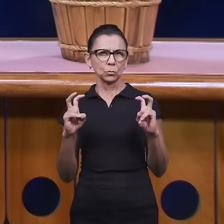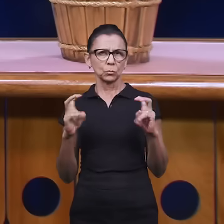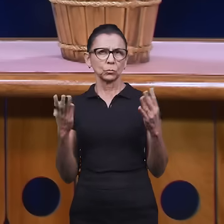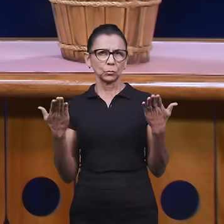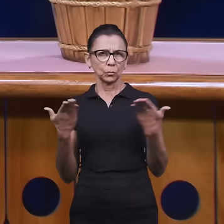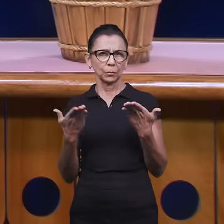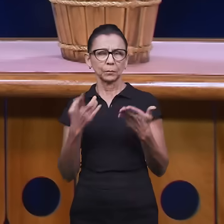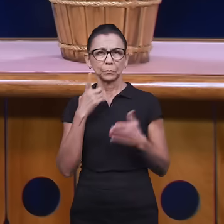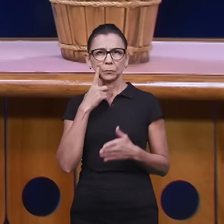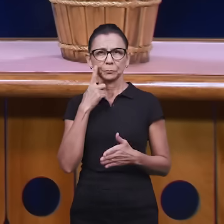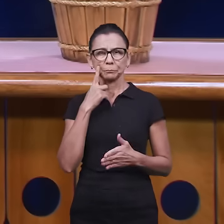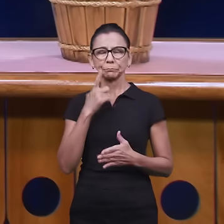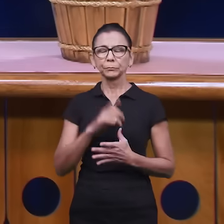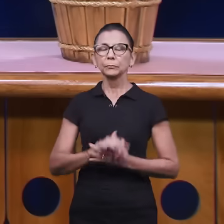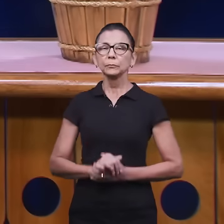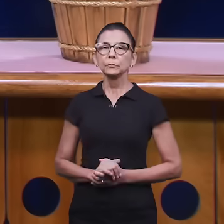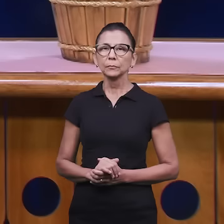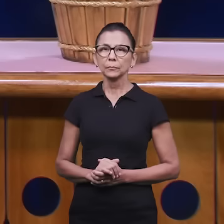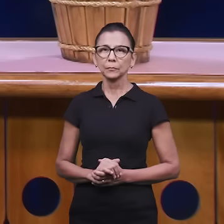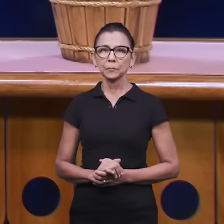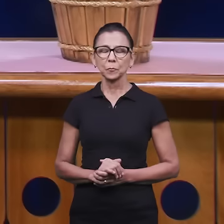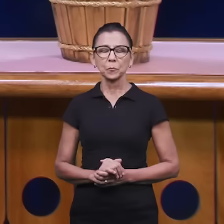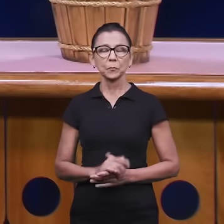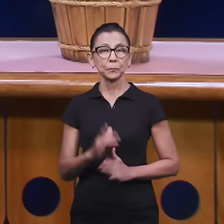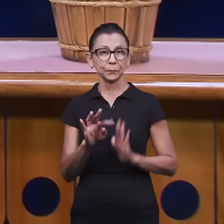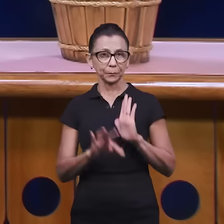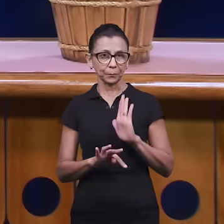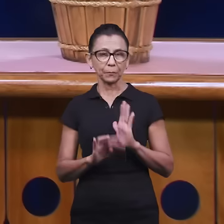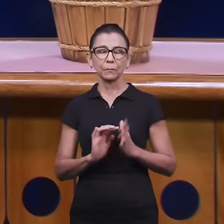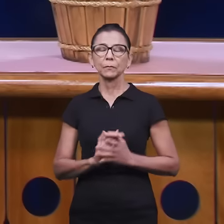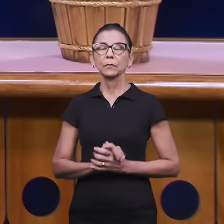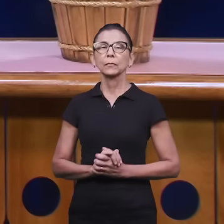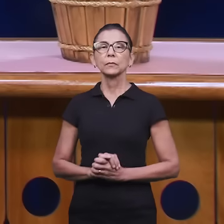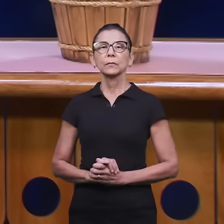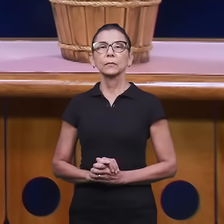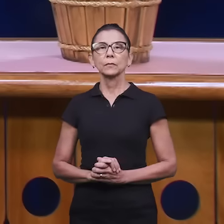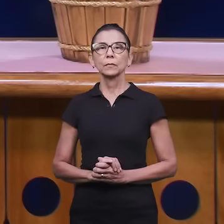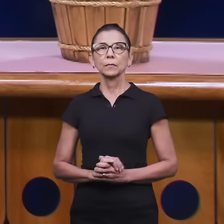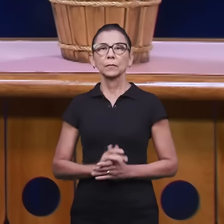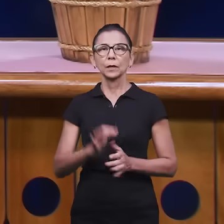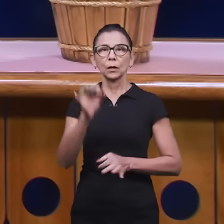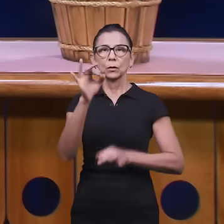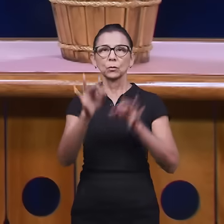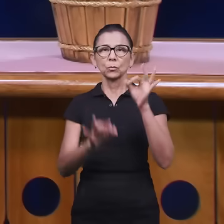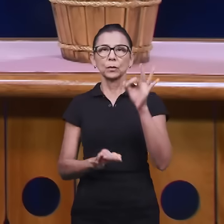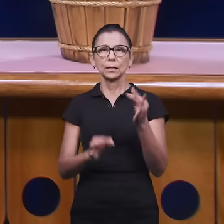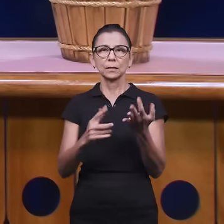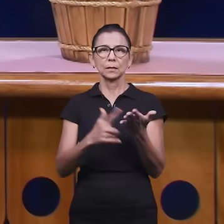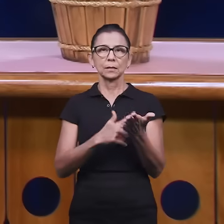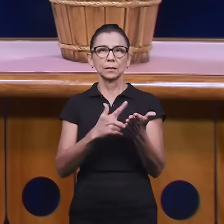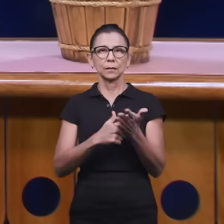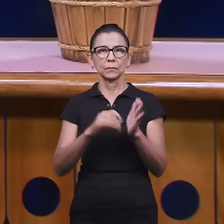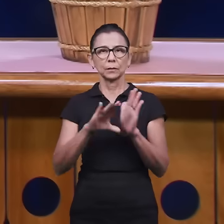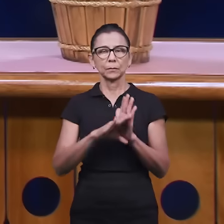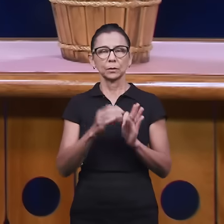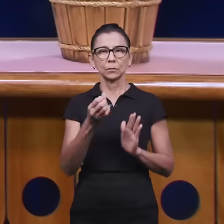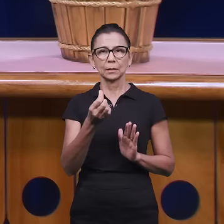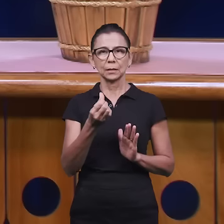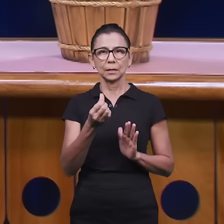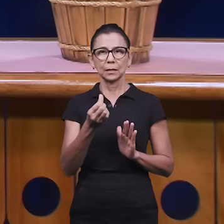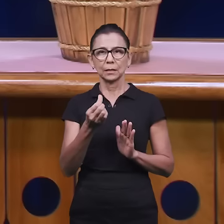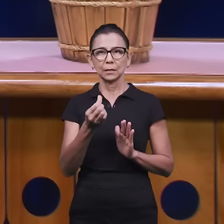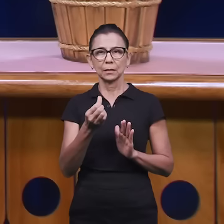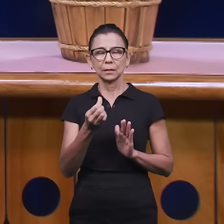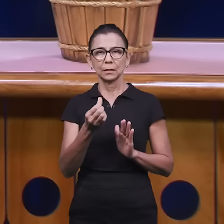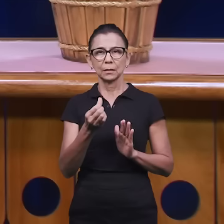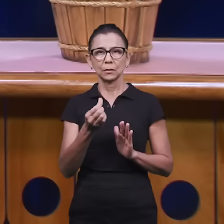os irmãos nessa noite. Vamos lá, vamos ao texto. Juízes capítulo 6,